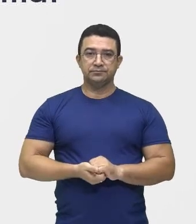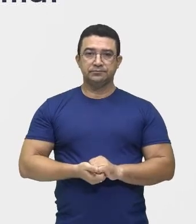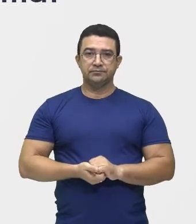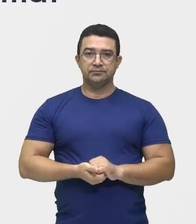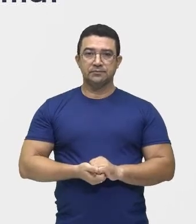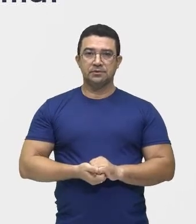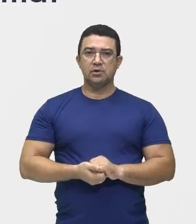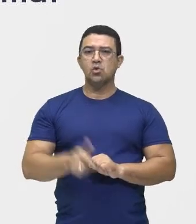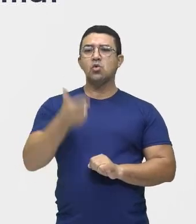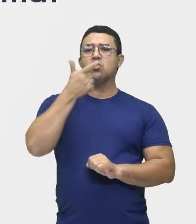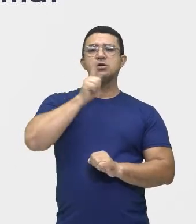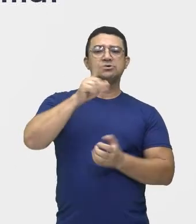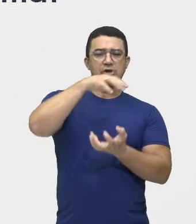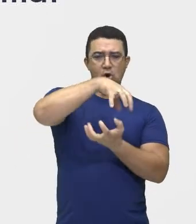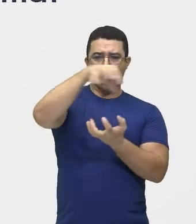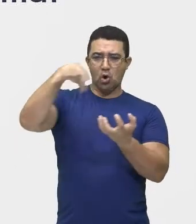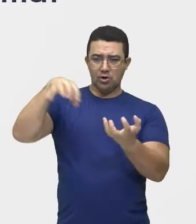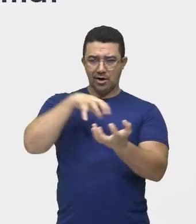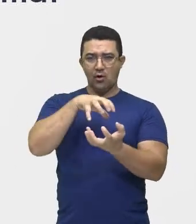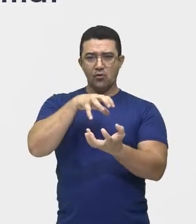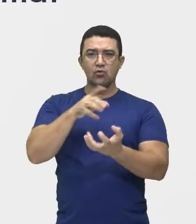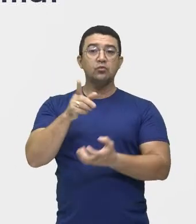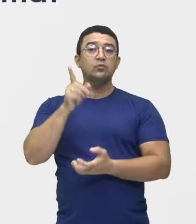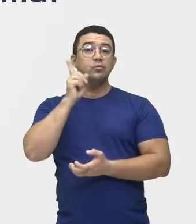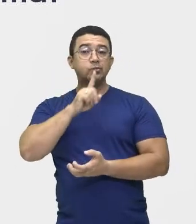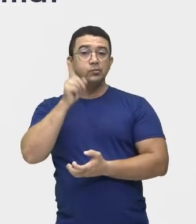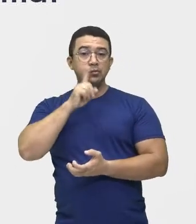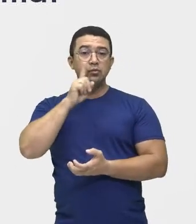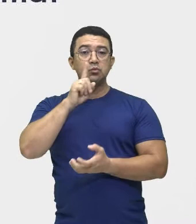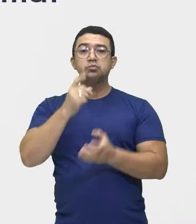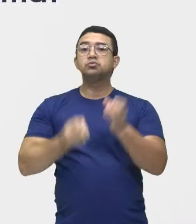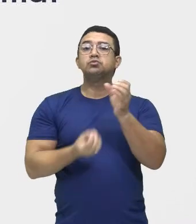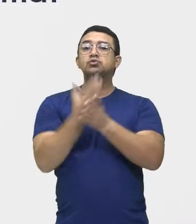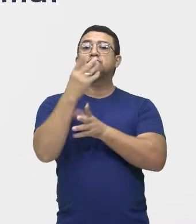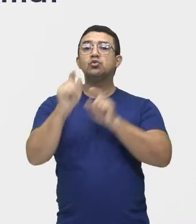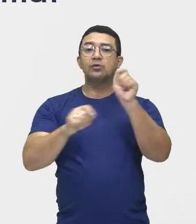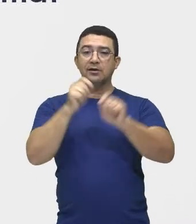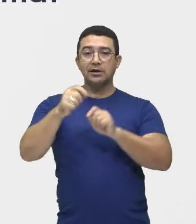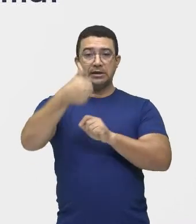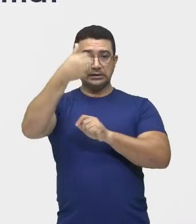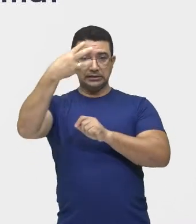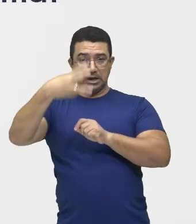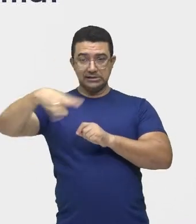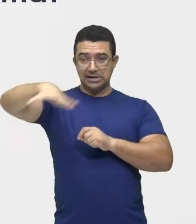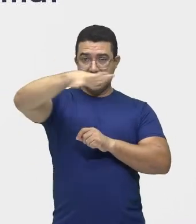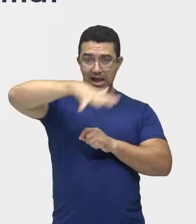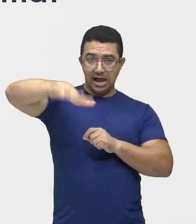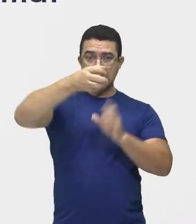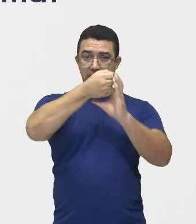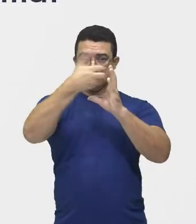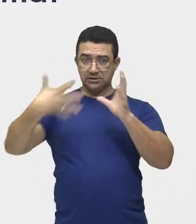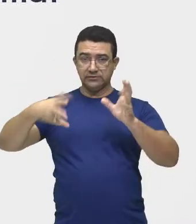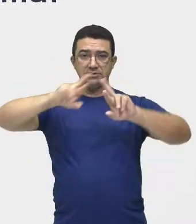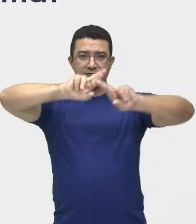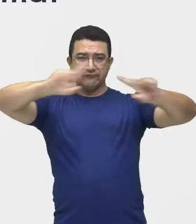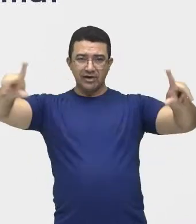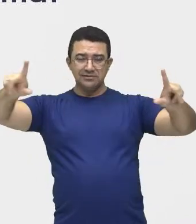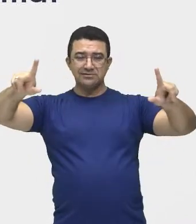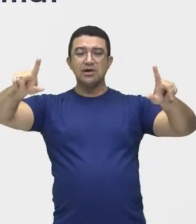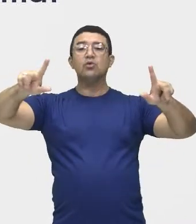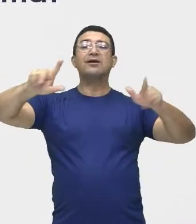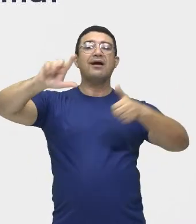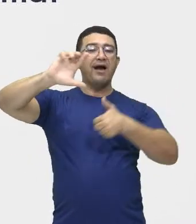a conquista colonial inglesa resultou no estabelecimento das 13 áreas de características diversas na América do Norte,